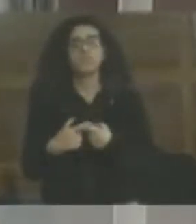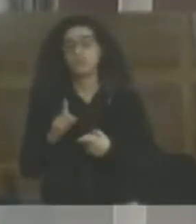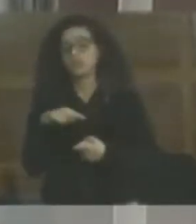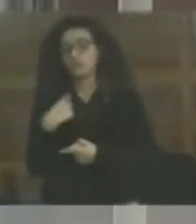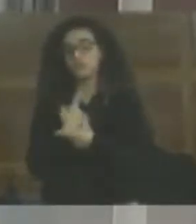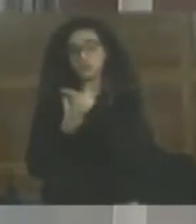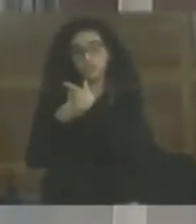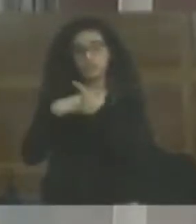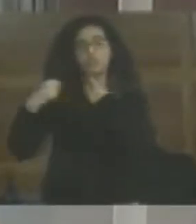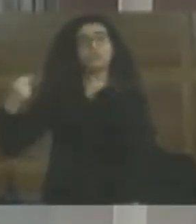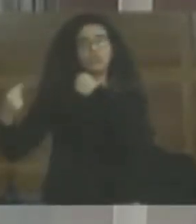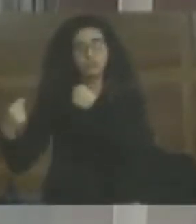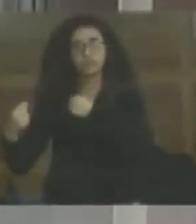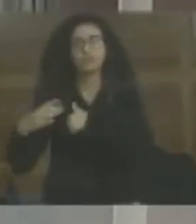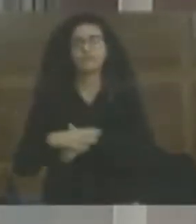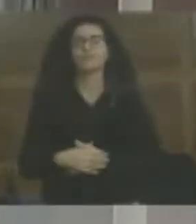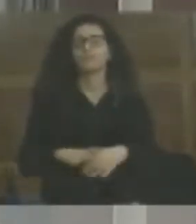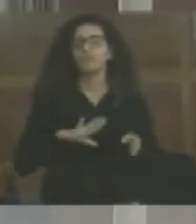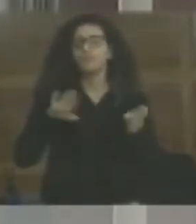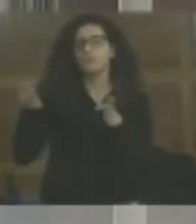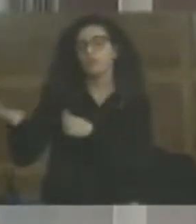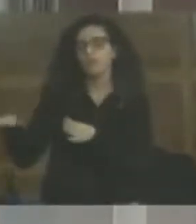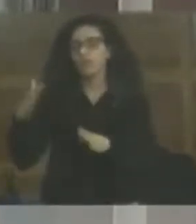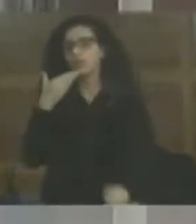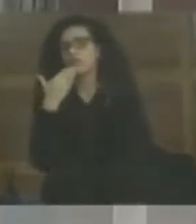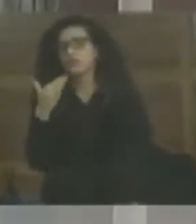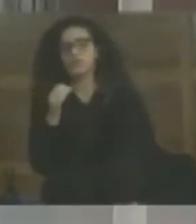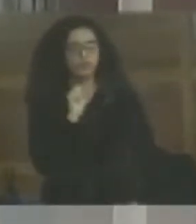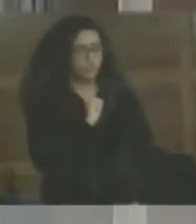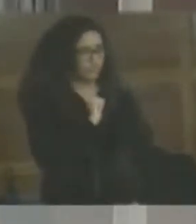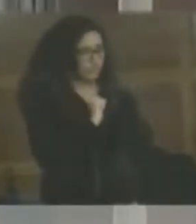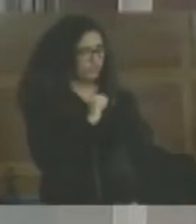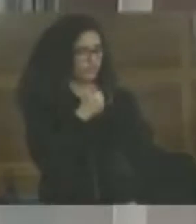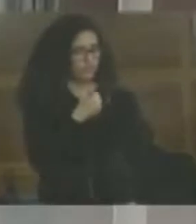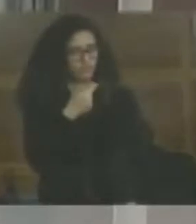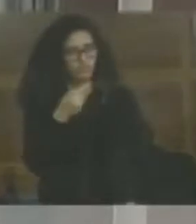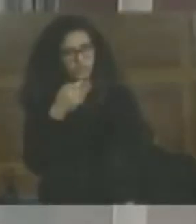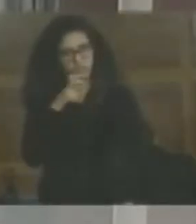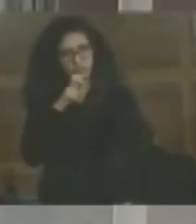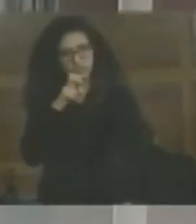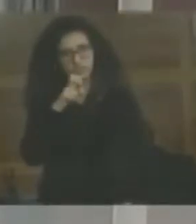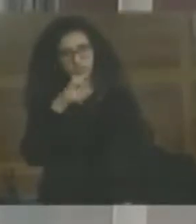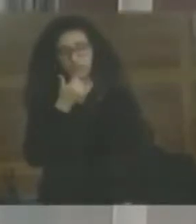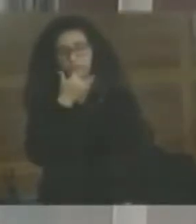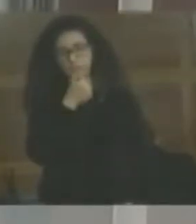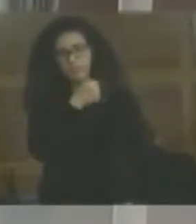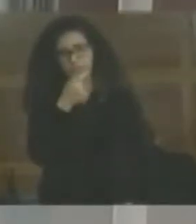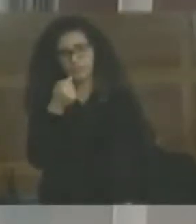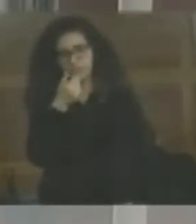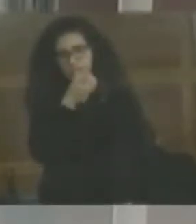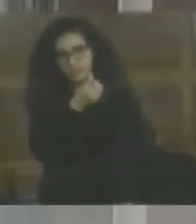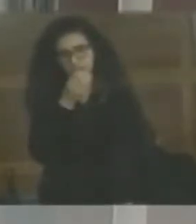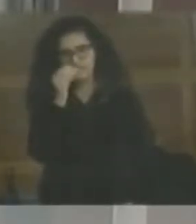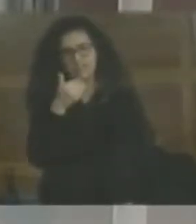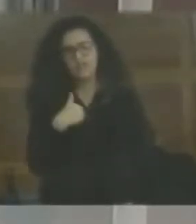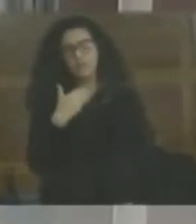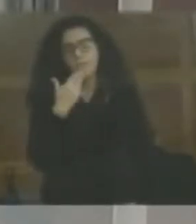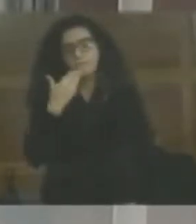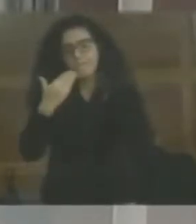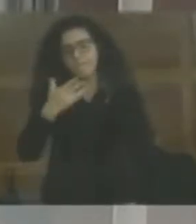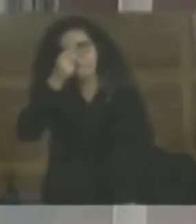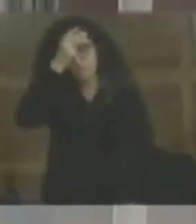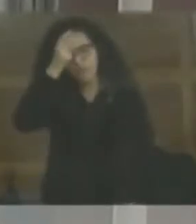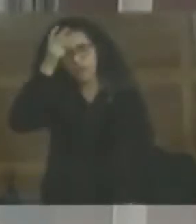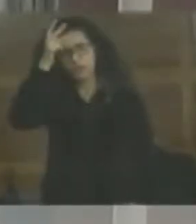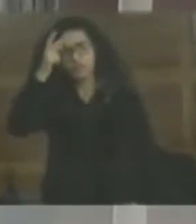isso. E a minha indicação é número 1760, Solicito que venha solicitando ao prefeito municipal